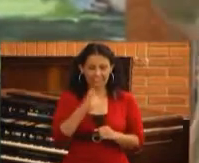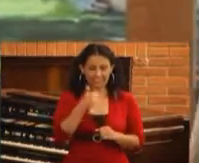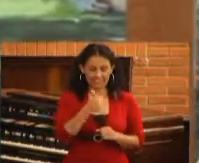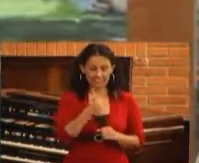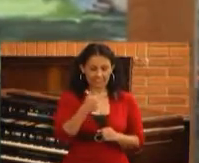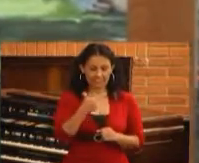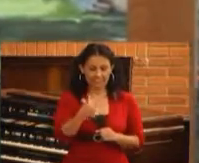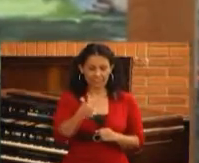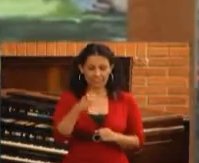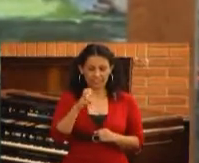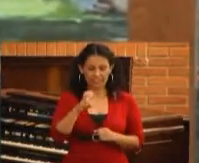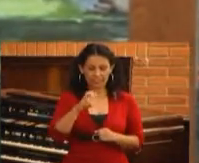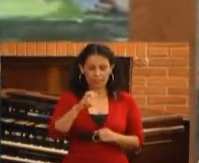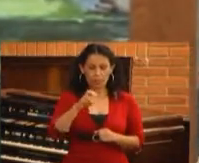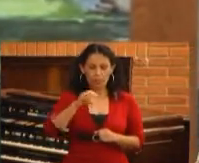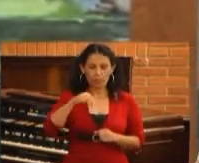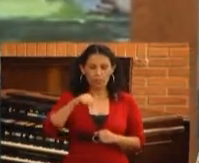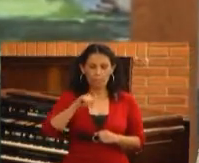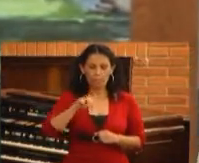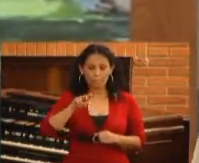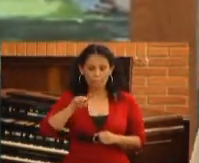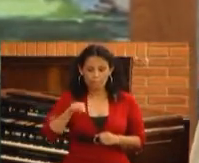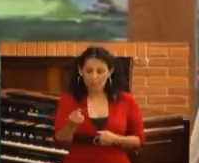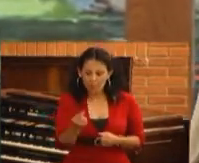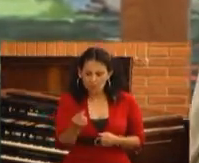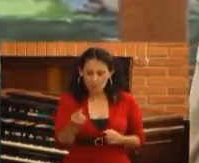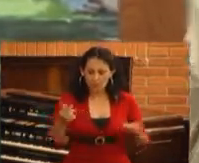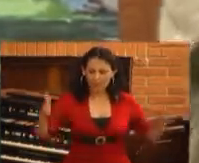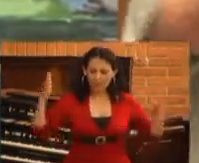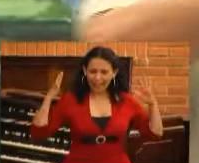125 mil carretas carregando.